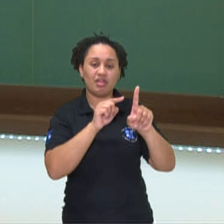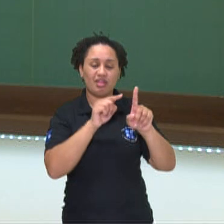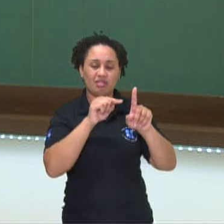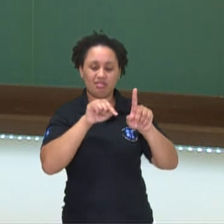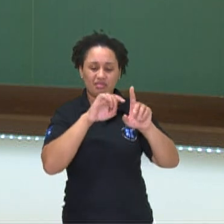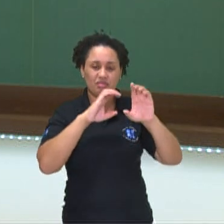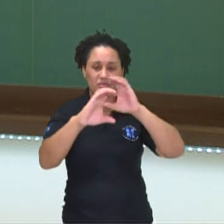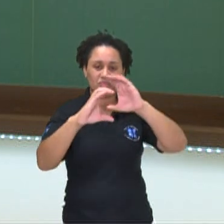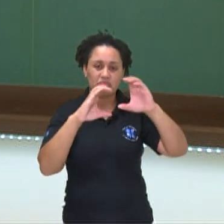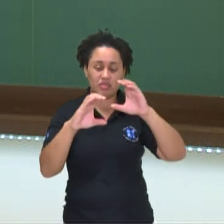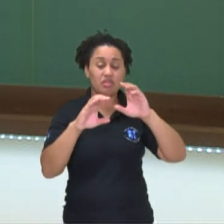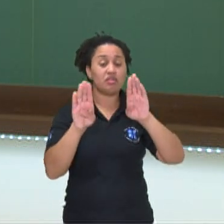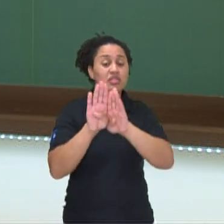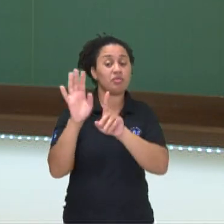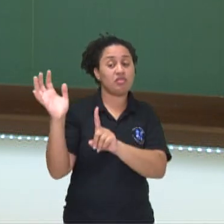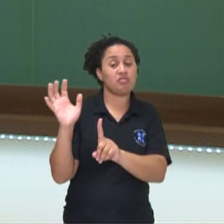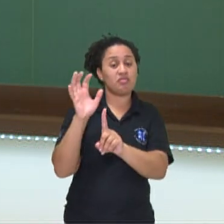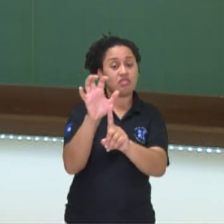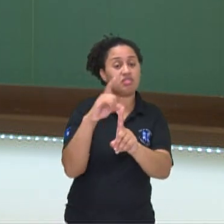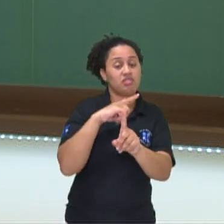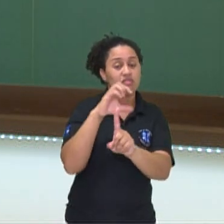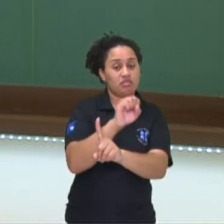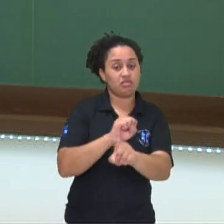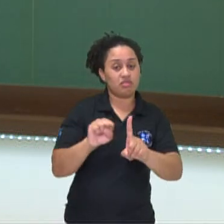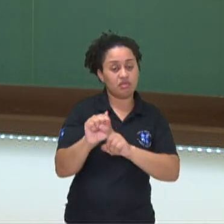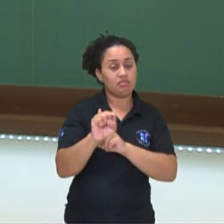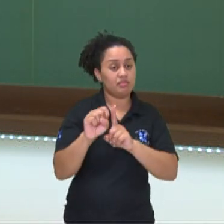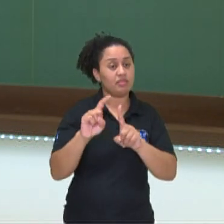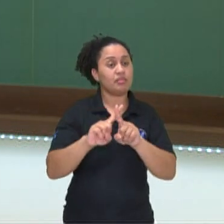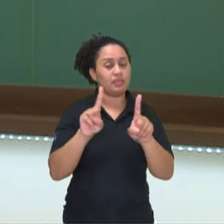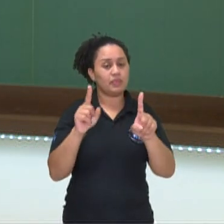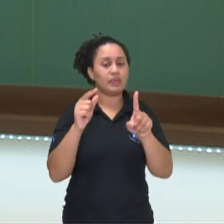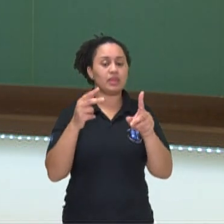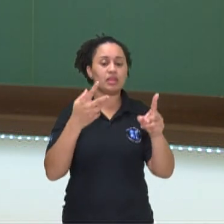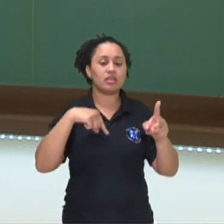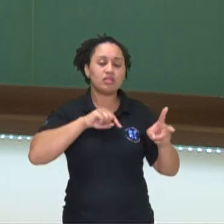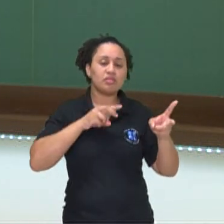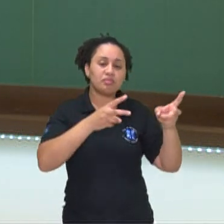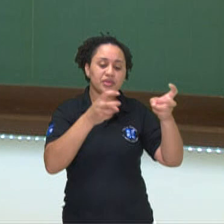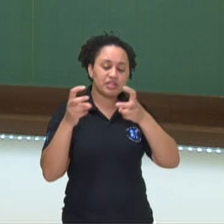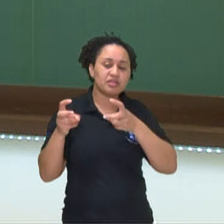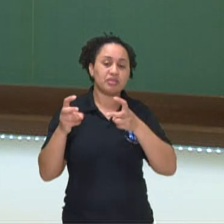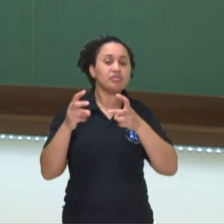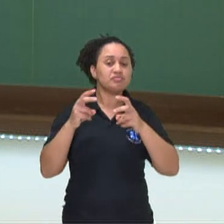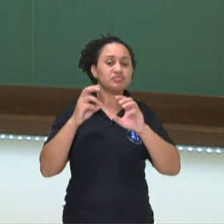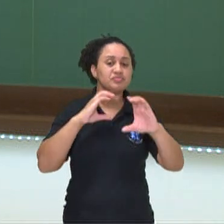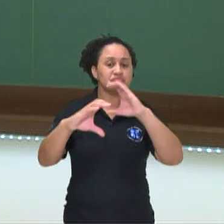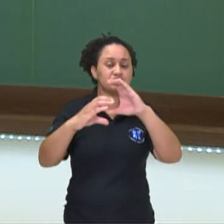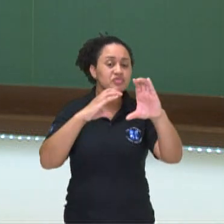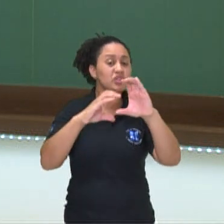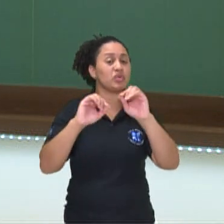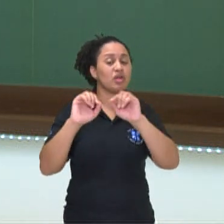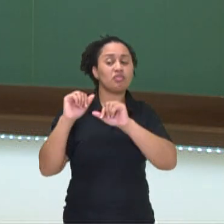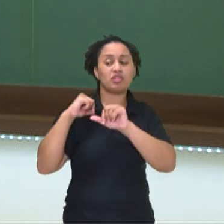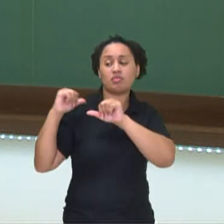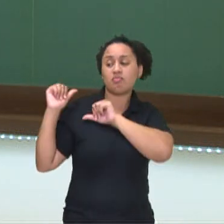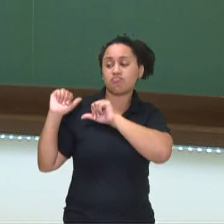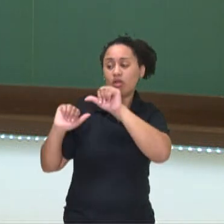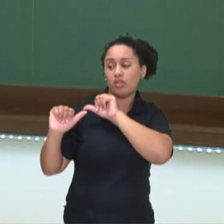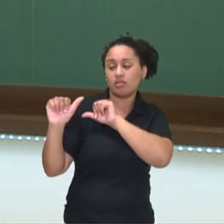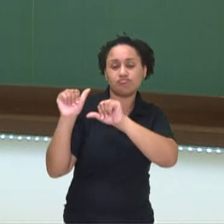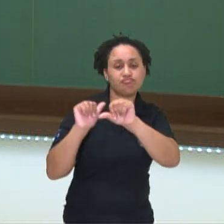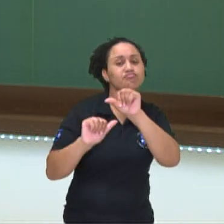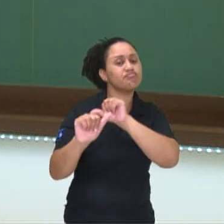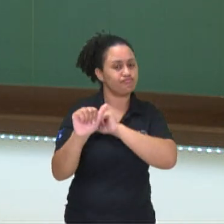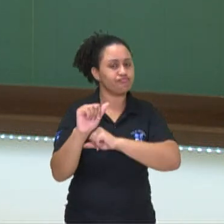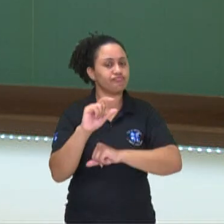a influência que eles têm na nossa sociedade. Porém, a gente vai perceber que esses meios de comunicação, eles foram sofrendo